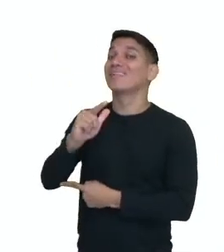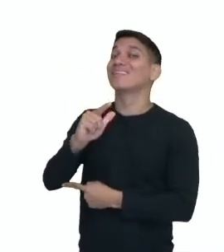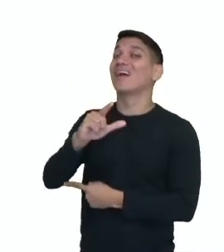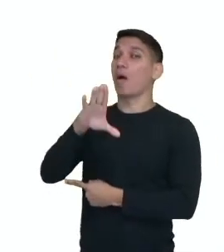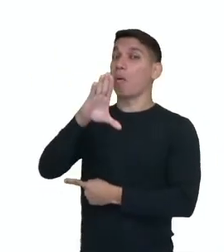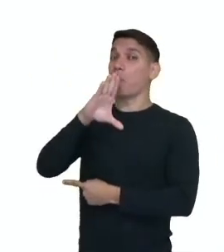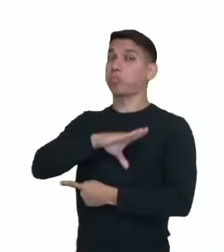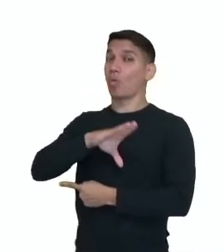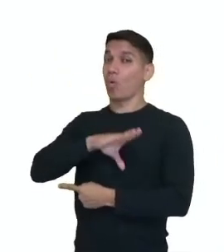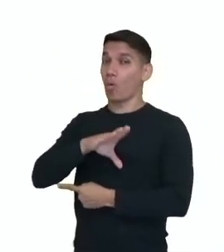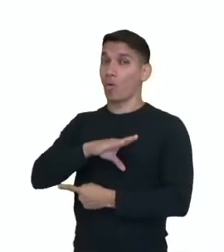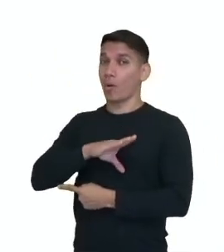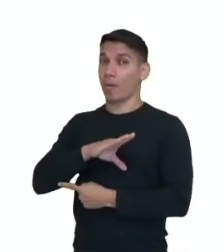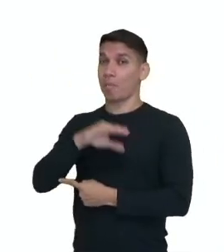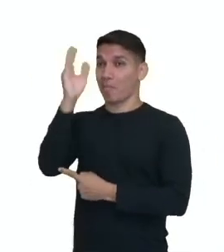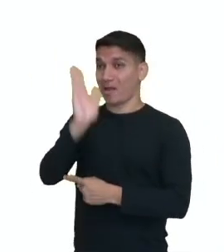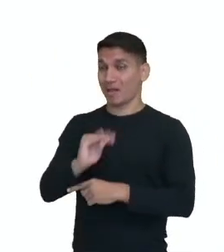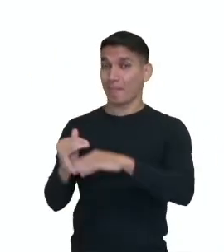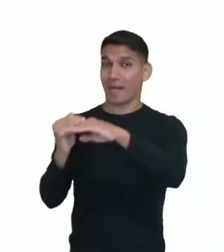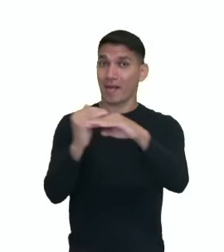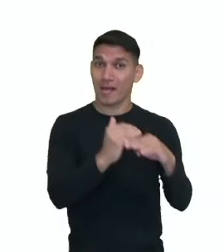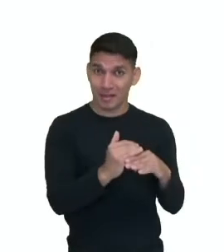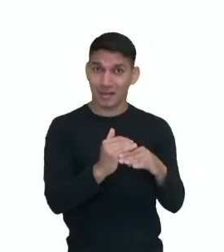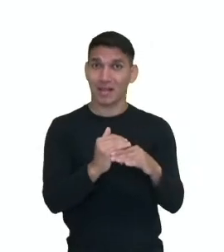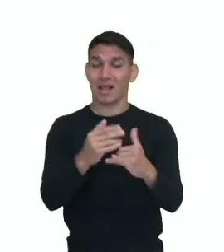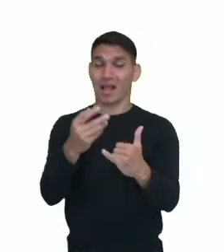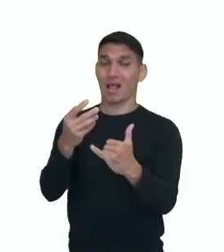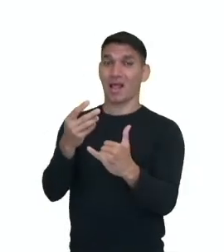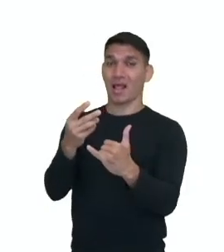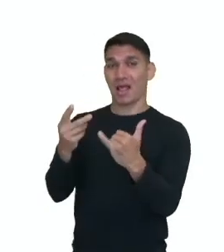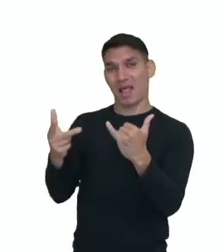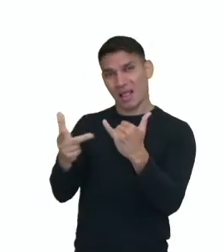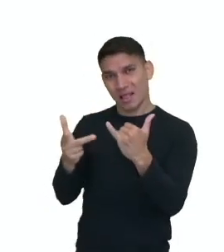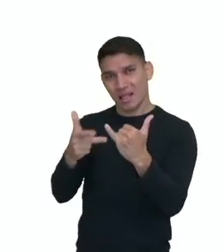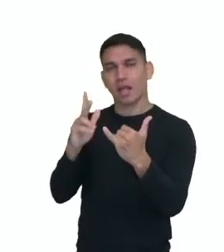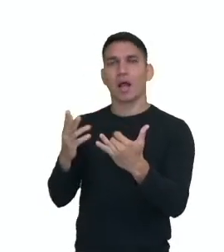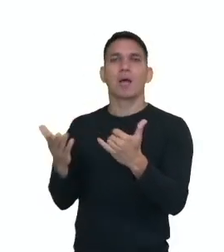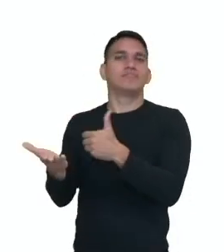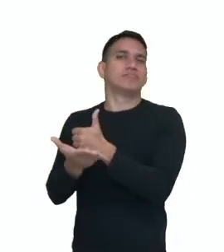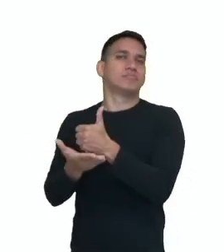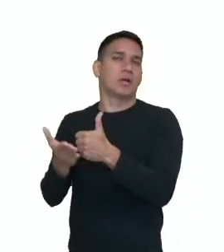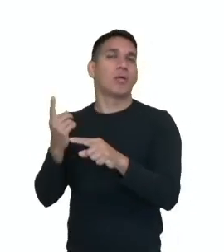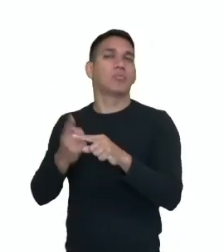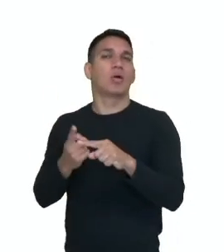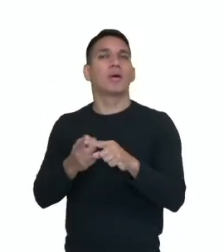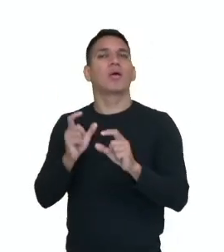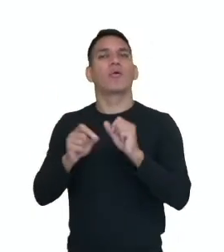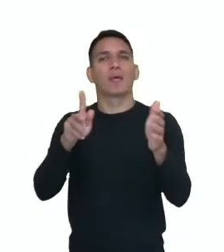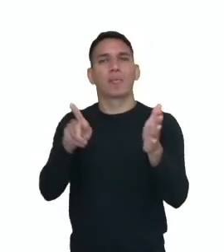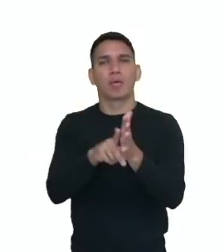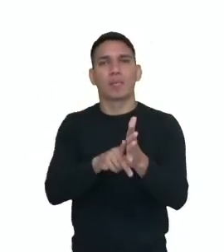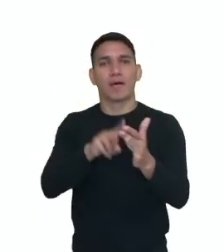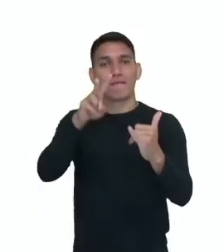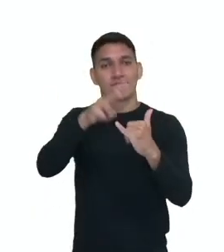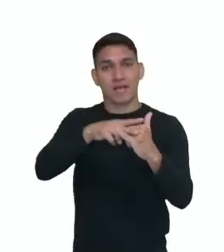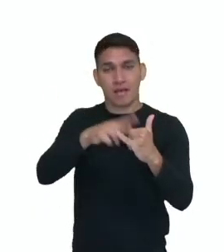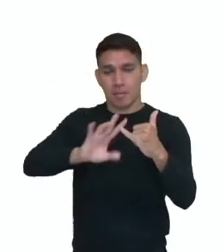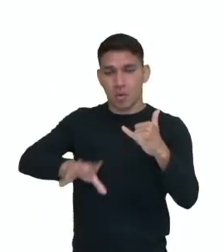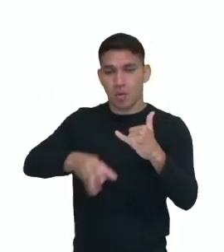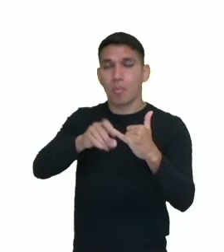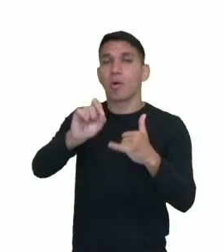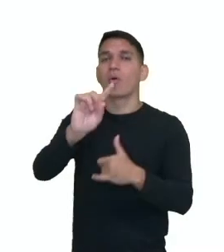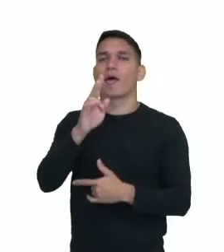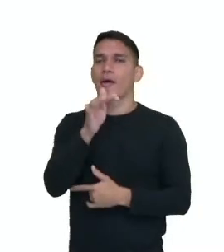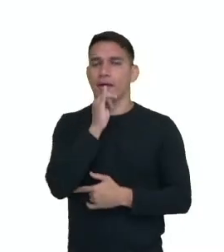ênclise pode ser considerada a colocação pronominal básica, pois obedece à sequência verbo-complemento. Exemplo,